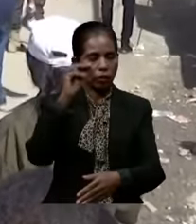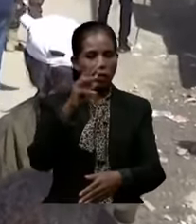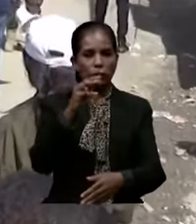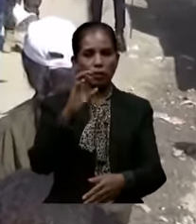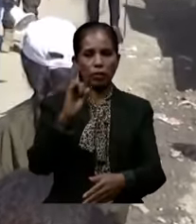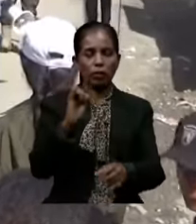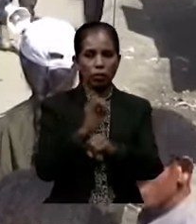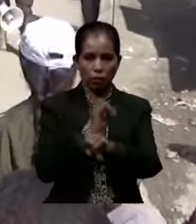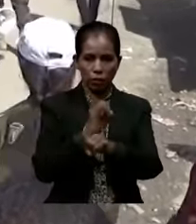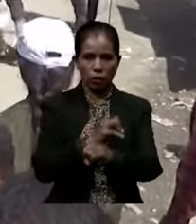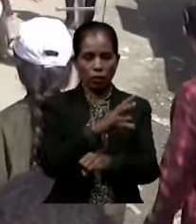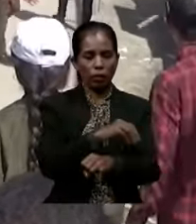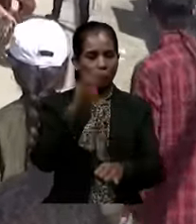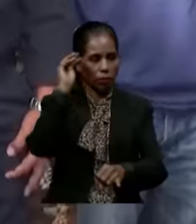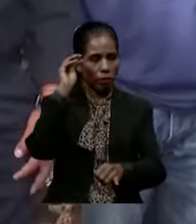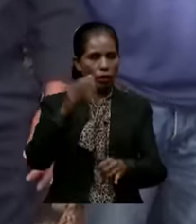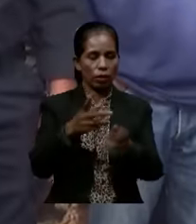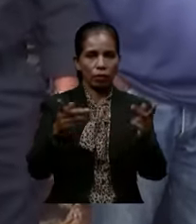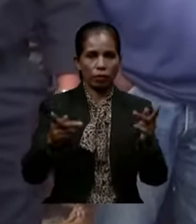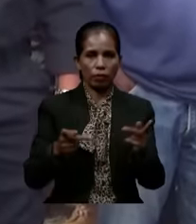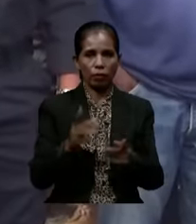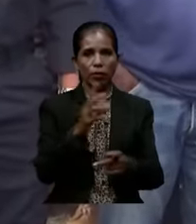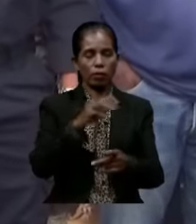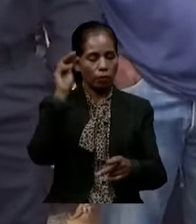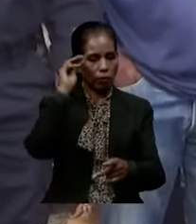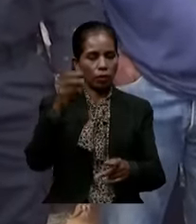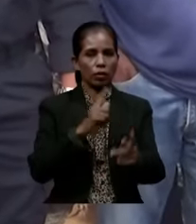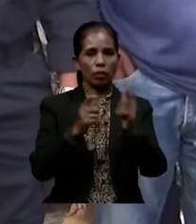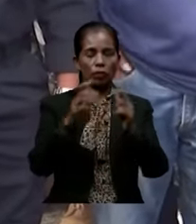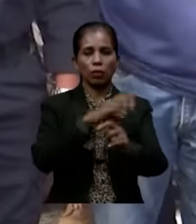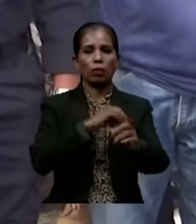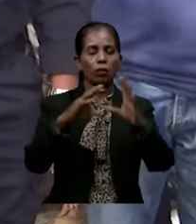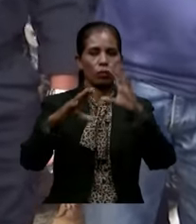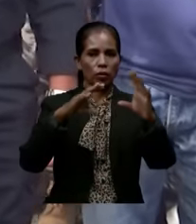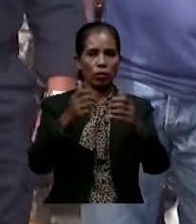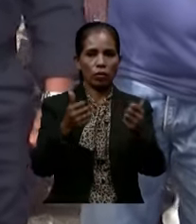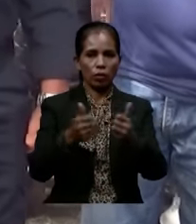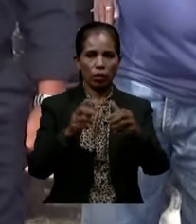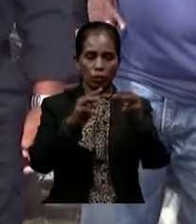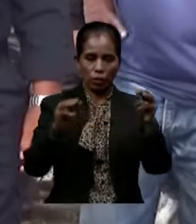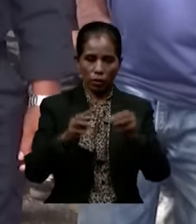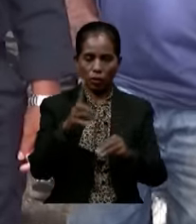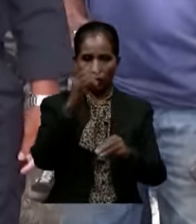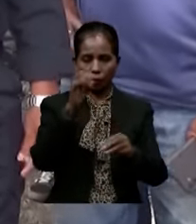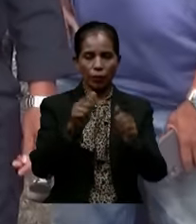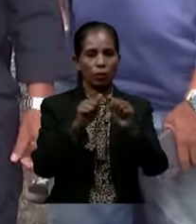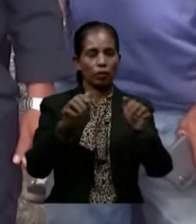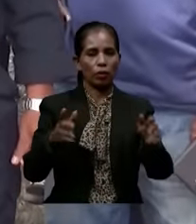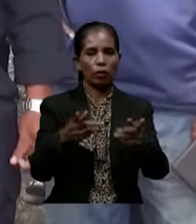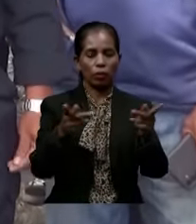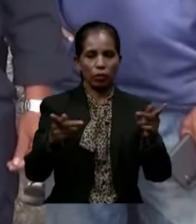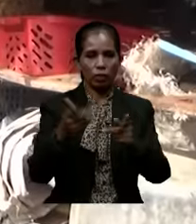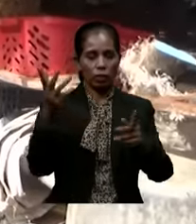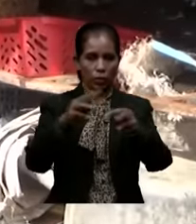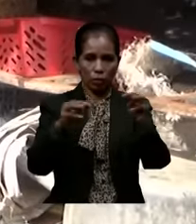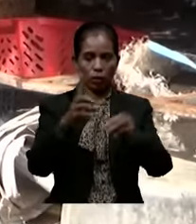no Indústria, Ministério do Turismo no Ambiente, Ministério do Transporte no Comunicação, Autoridade do Município de Lili, Administrador Posto e Município